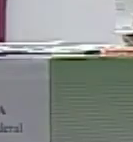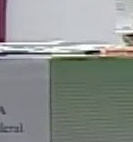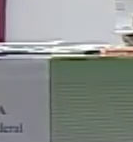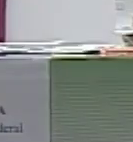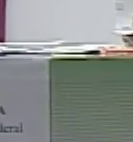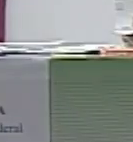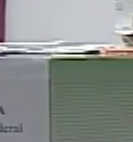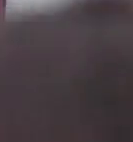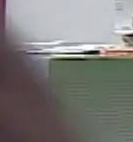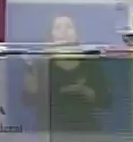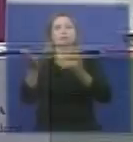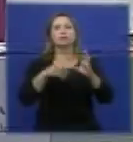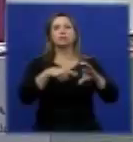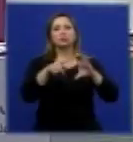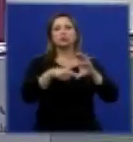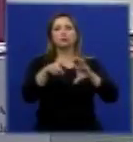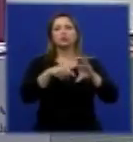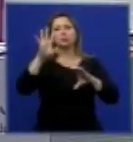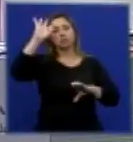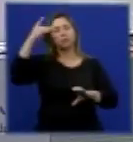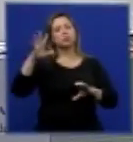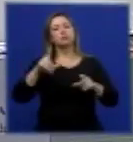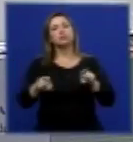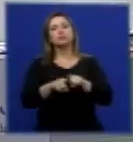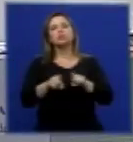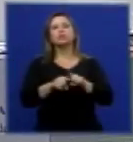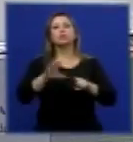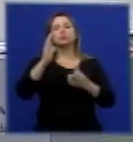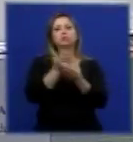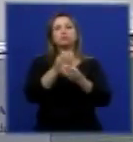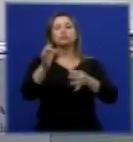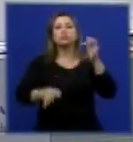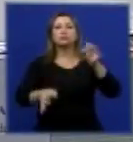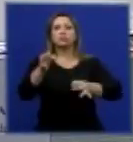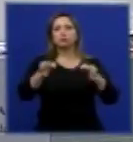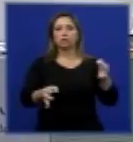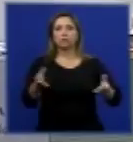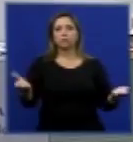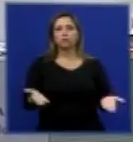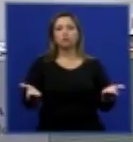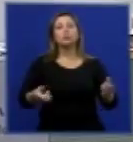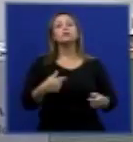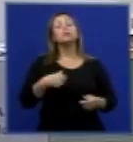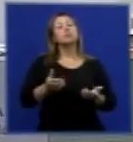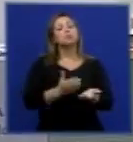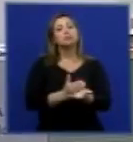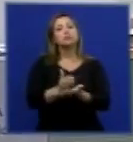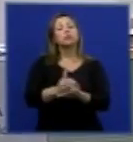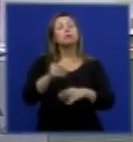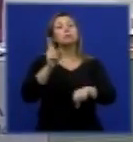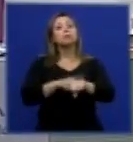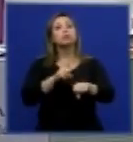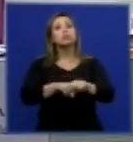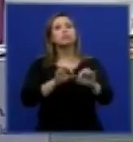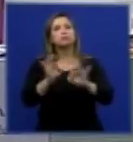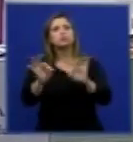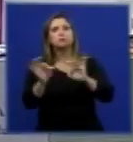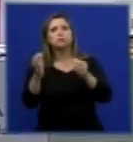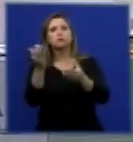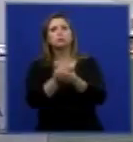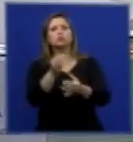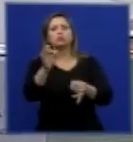considerada válida nos termos de algumas decisões judiciais tem a palavra e começa a correr o prazo então para